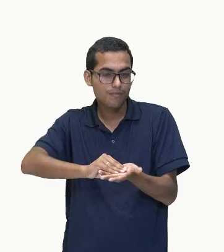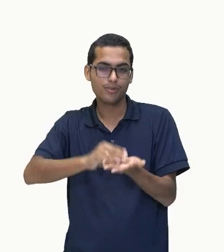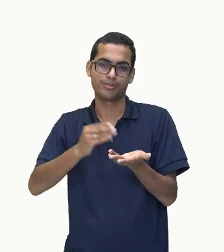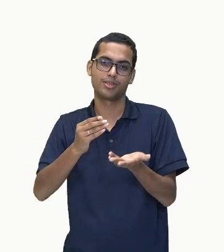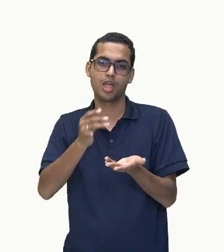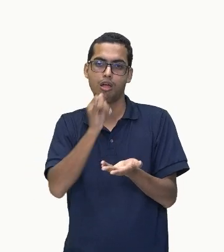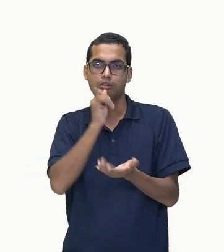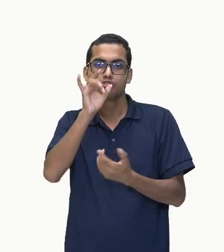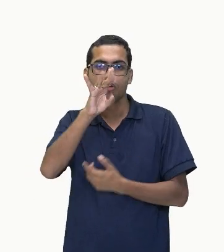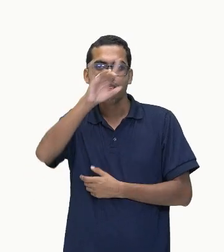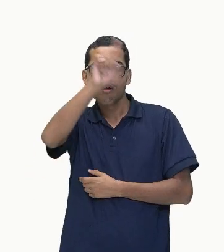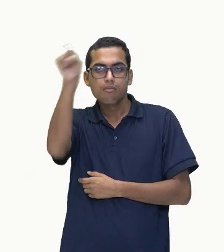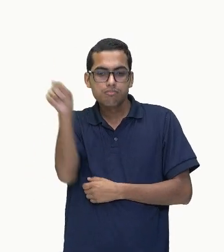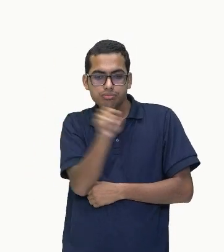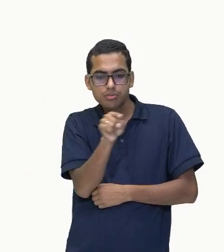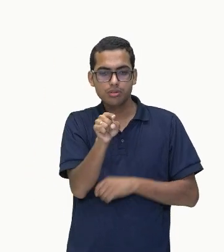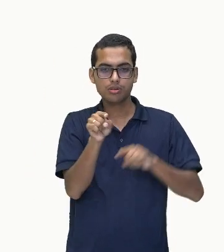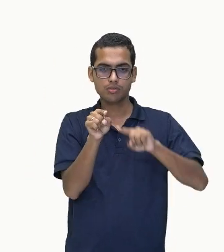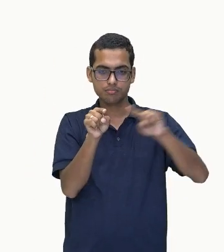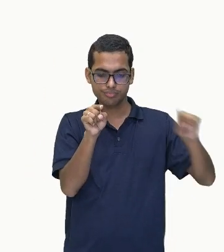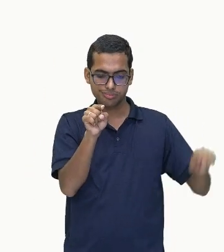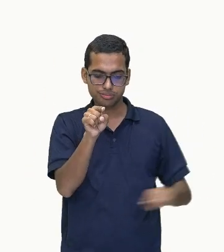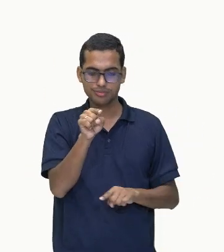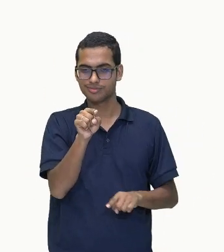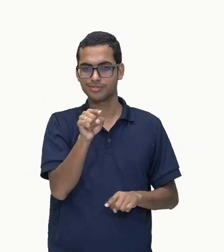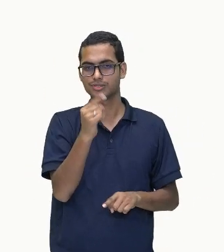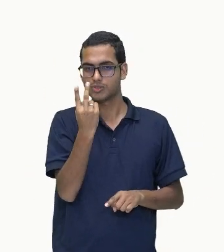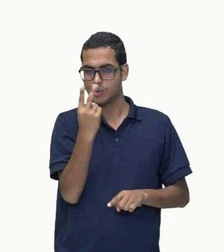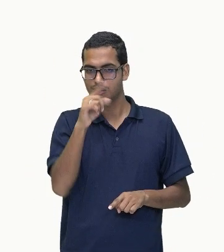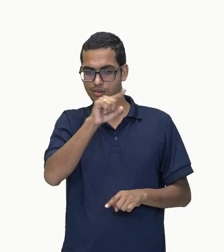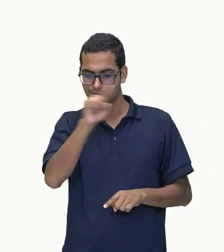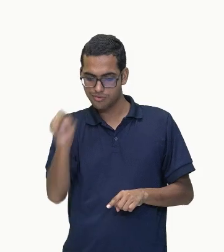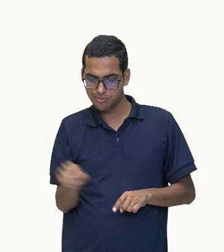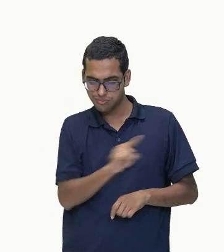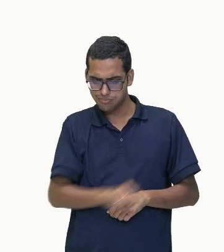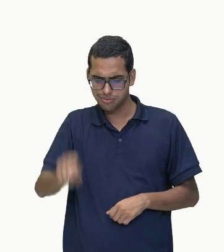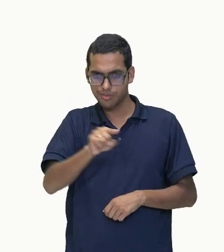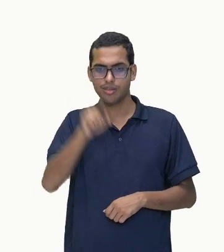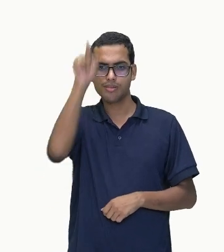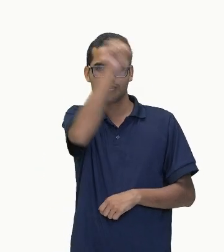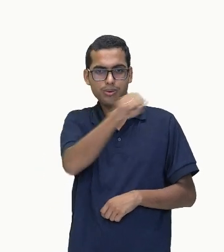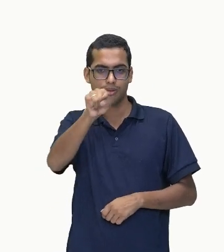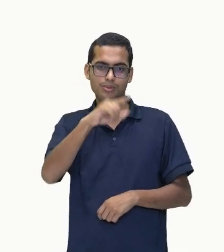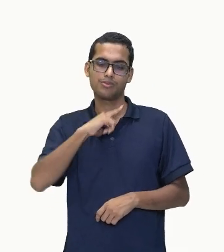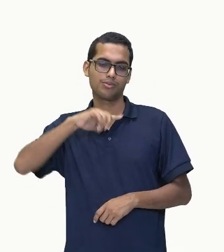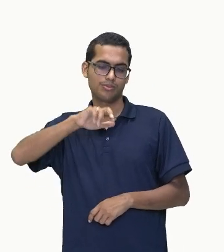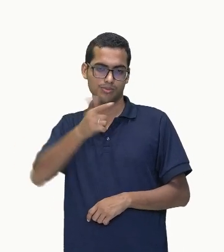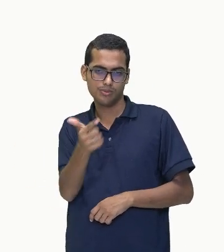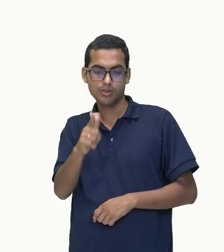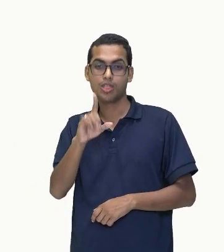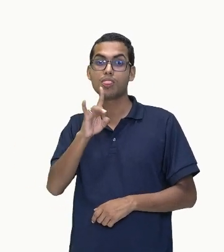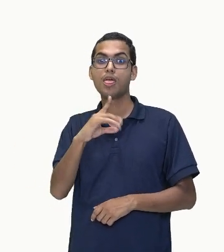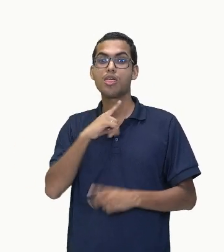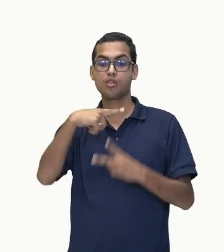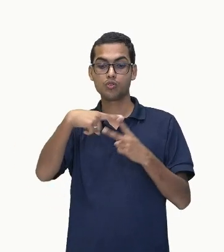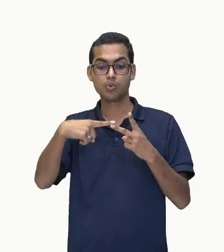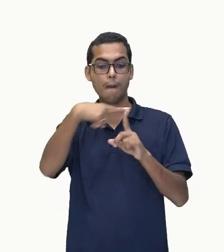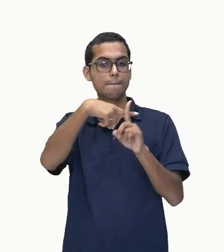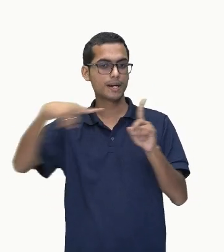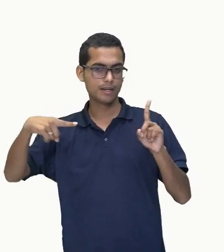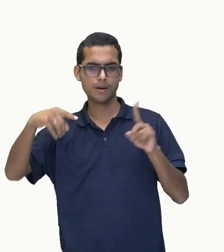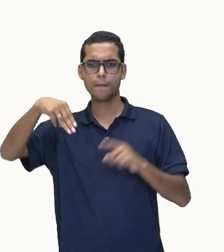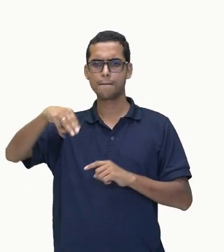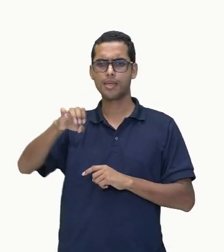metade. Então, na verdade, a gente não tem duas circunferências. A gente tem duas metades. E duas metades,